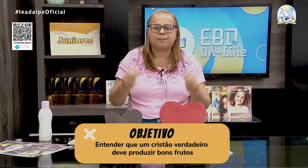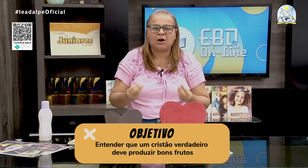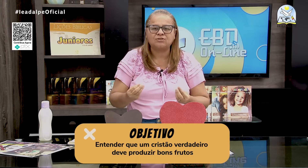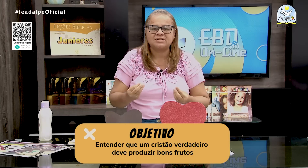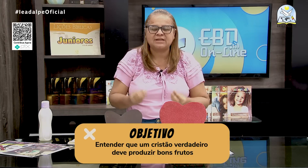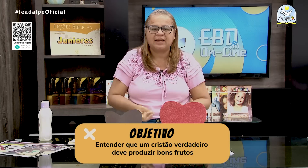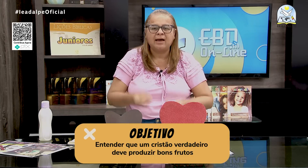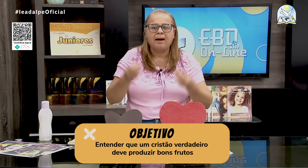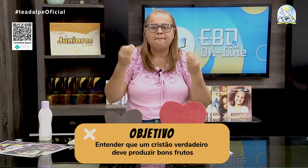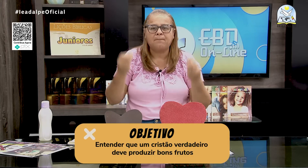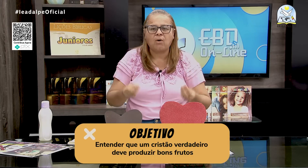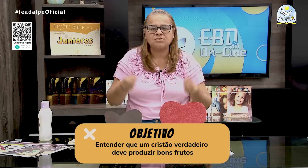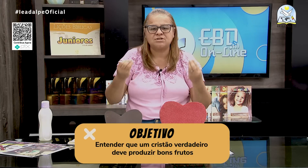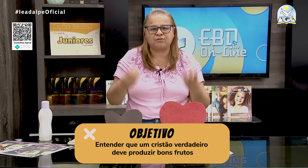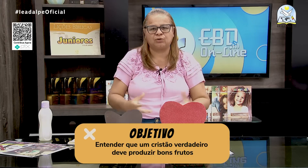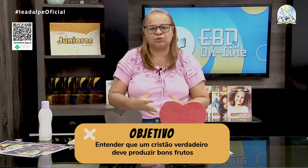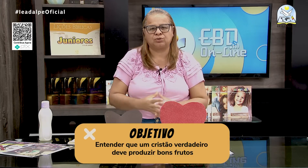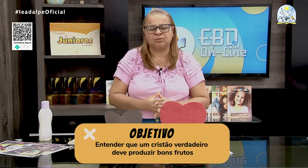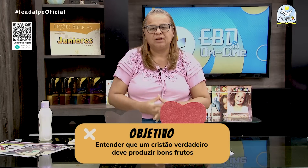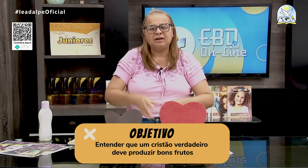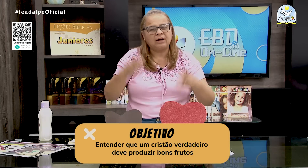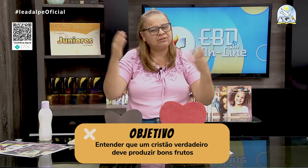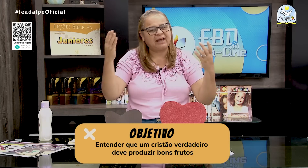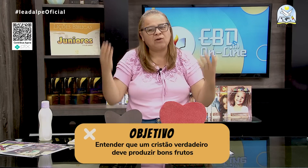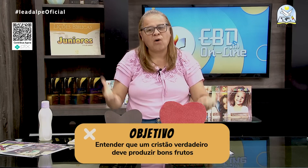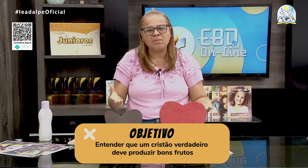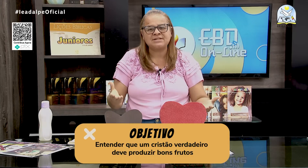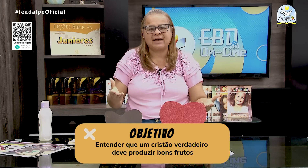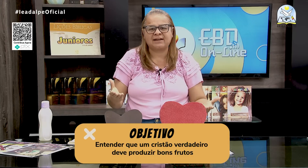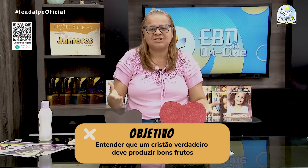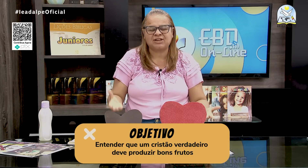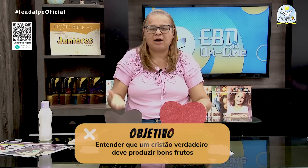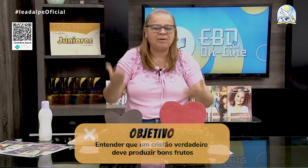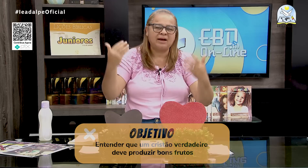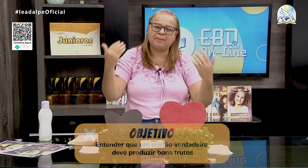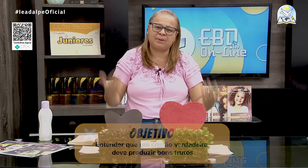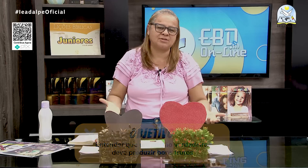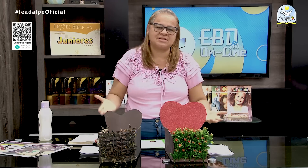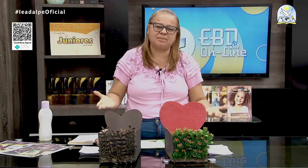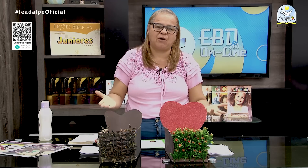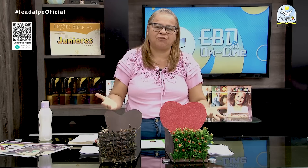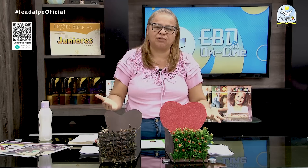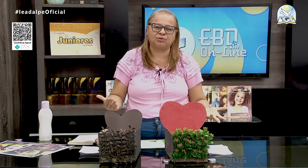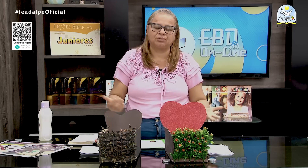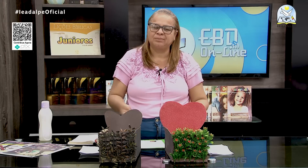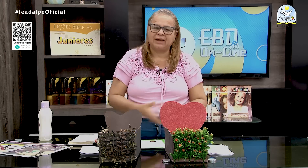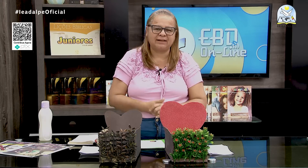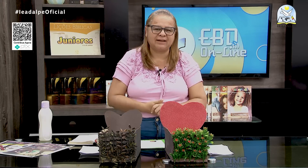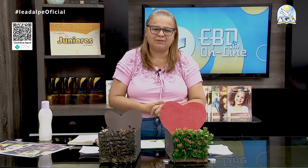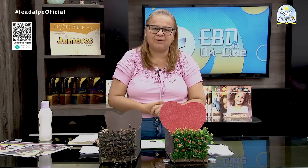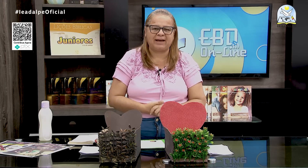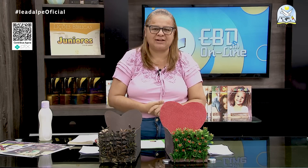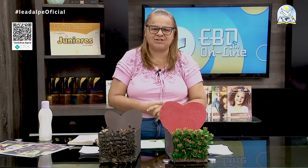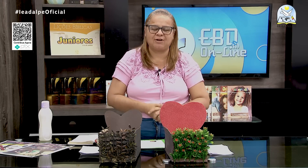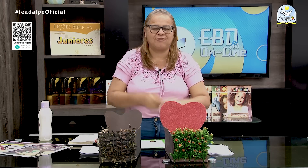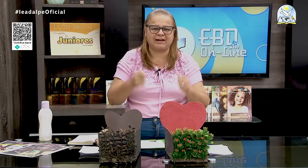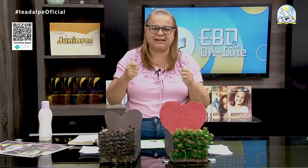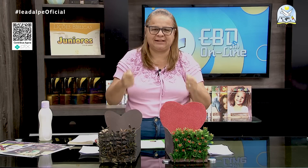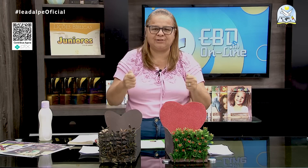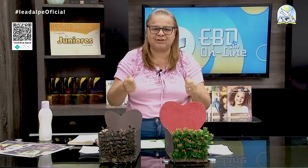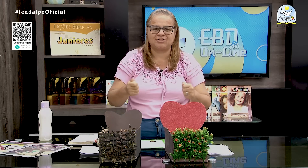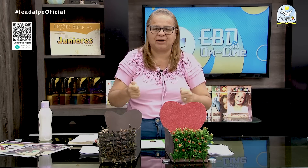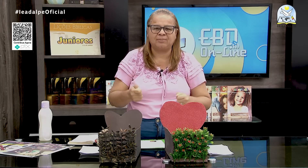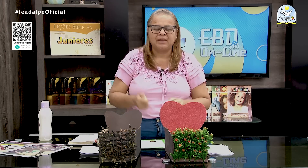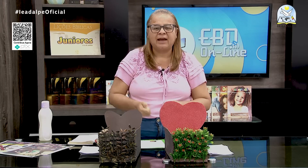deve produzir Bons Frutos não tem como ser cristão e produzir mau fruto Então não é cristão